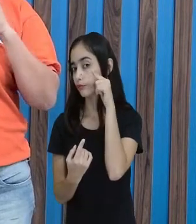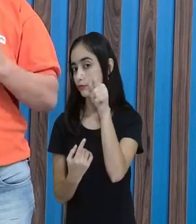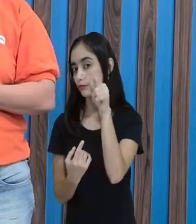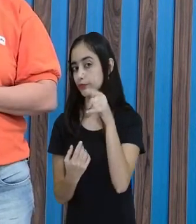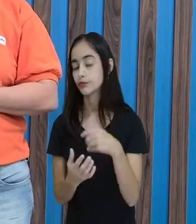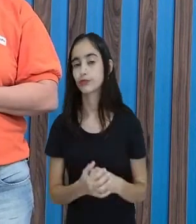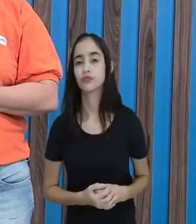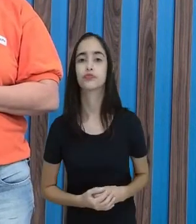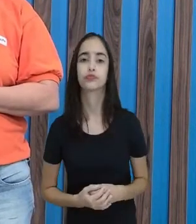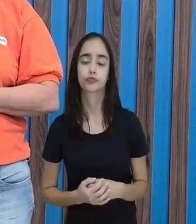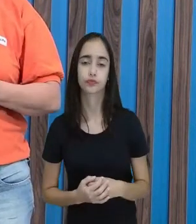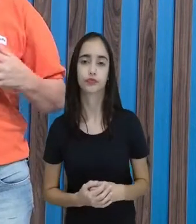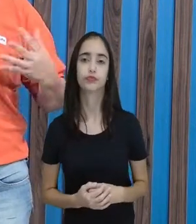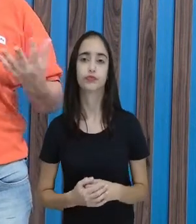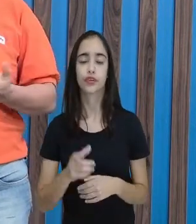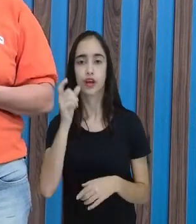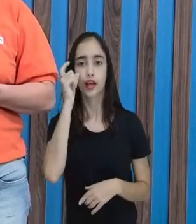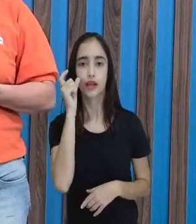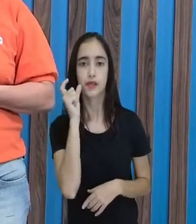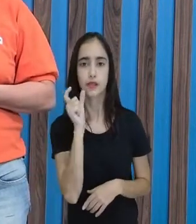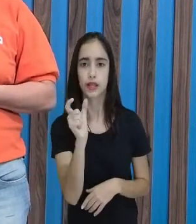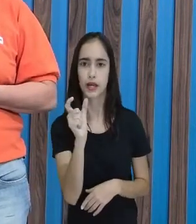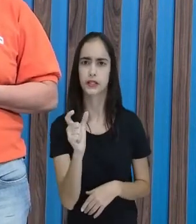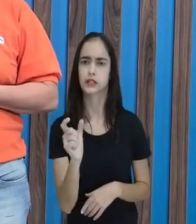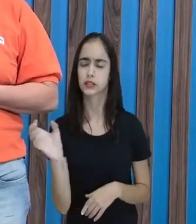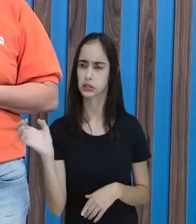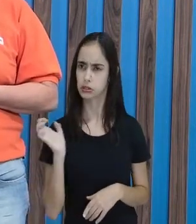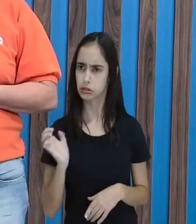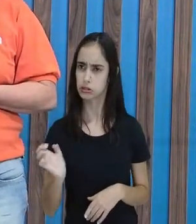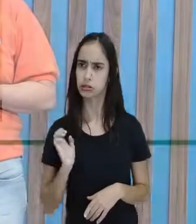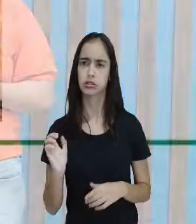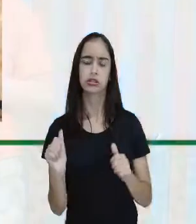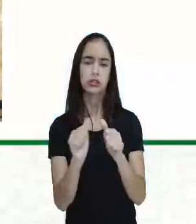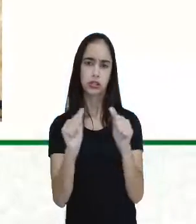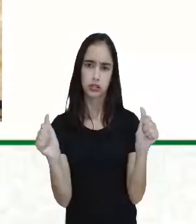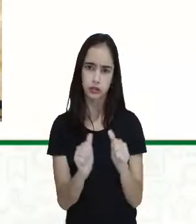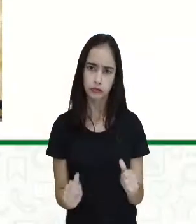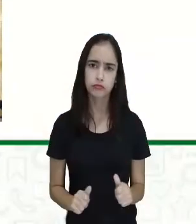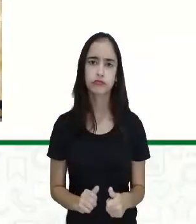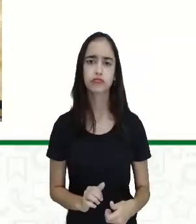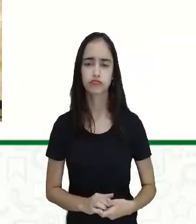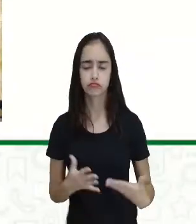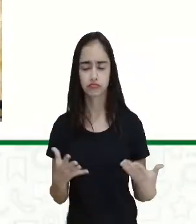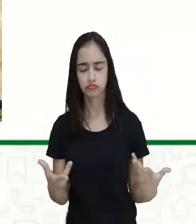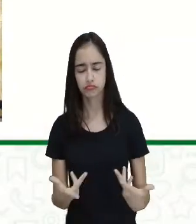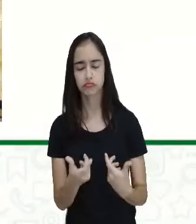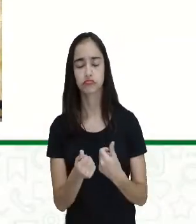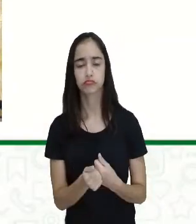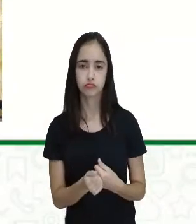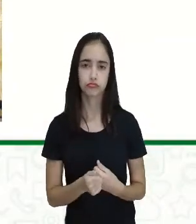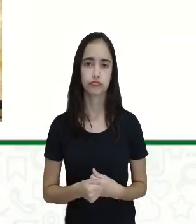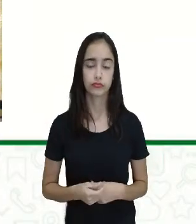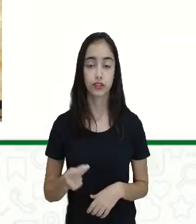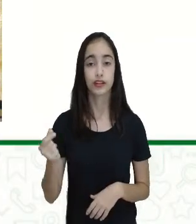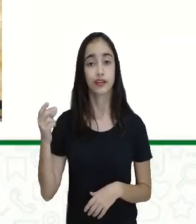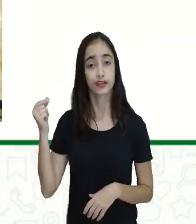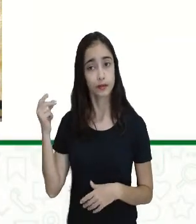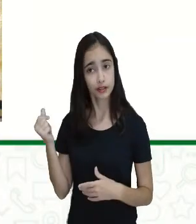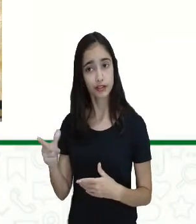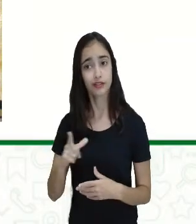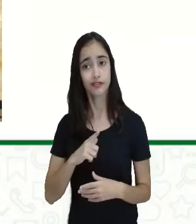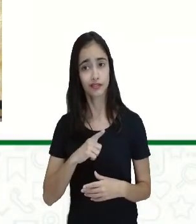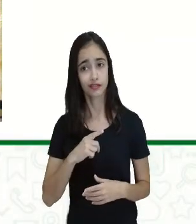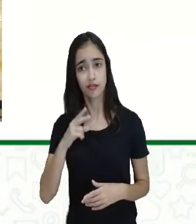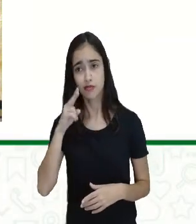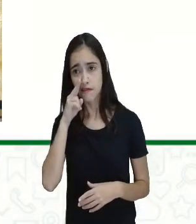frente. Vê que interessante, né? Essa riqueza aí dessa arte, né? Que era uma arte que tinha também uma